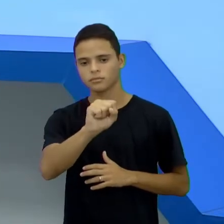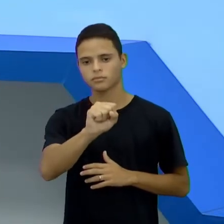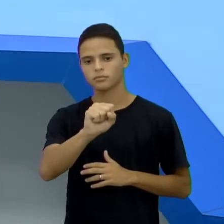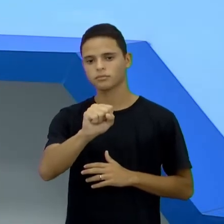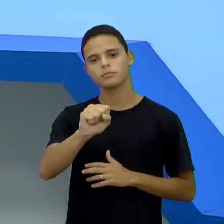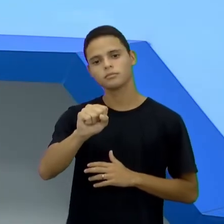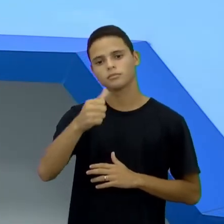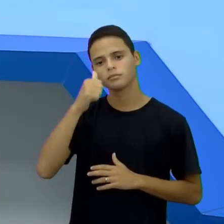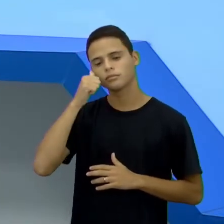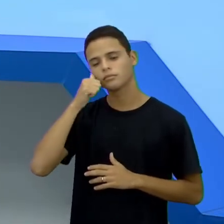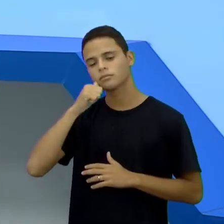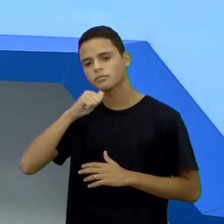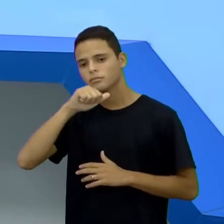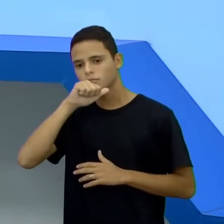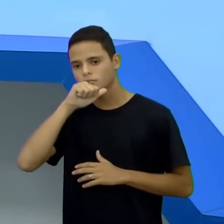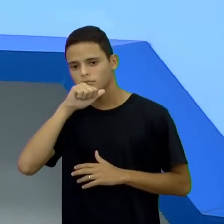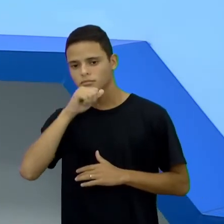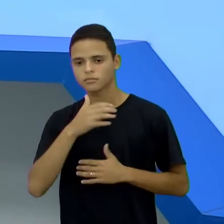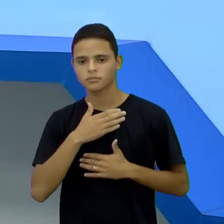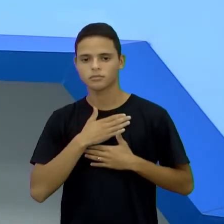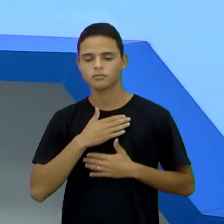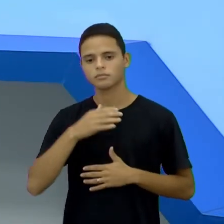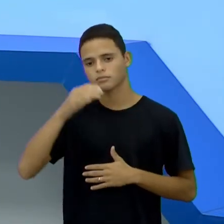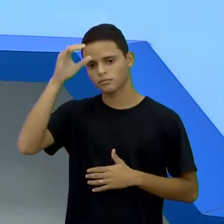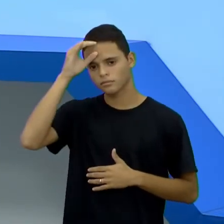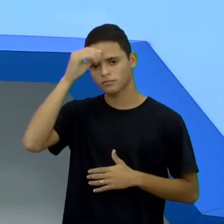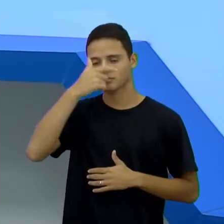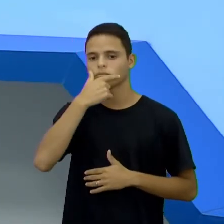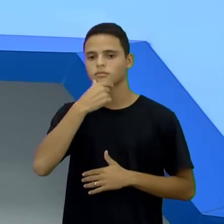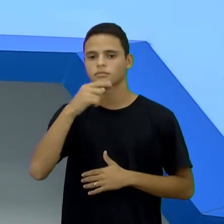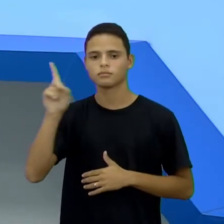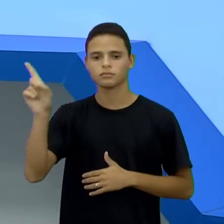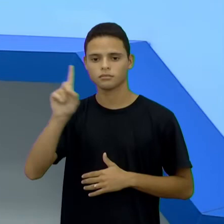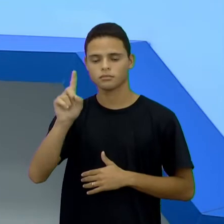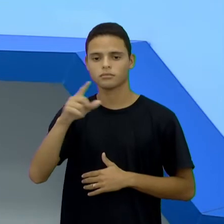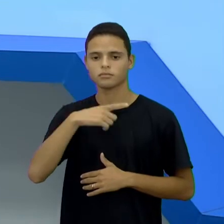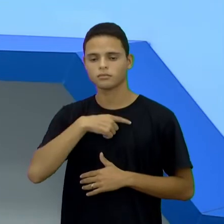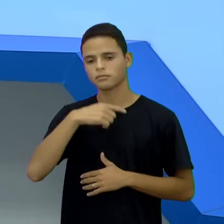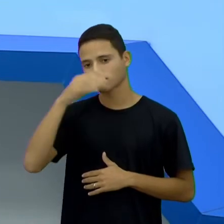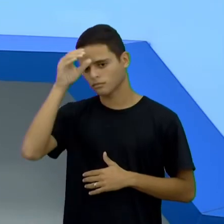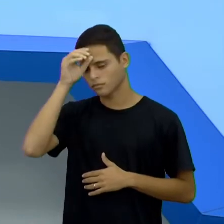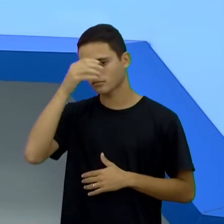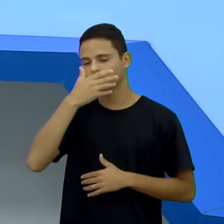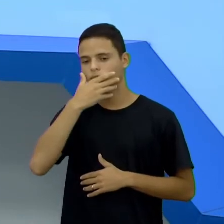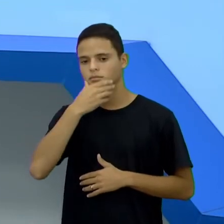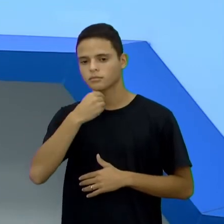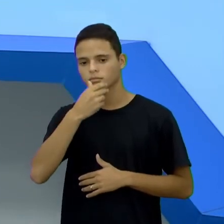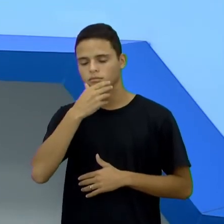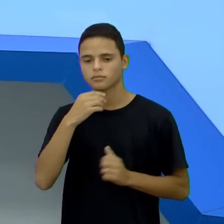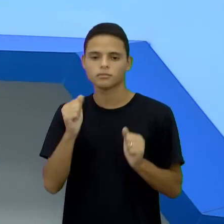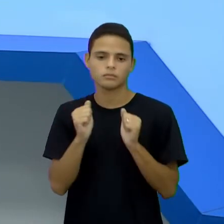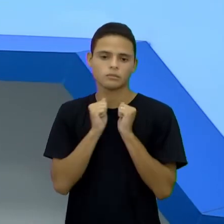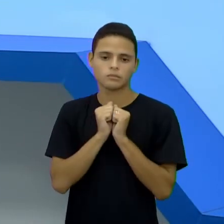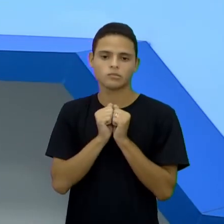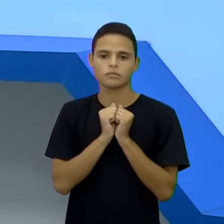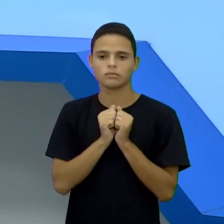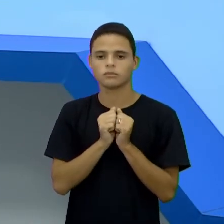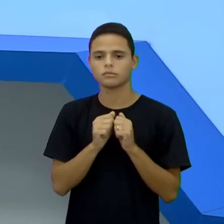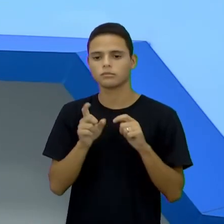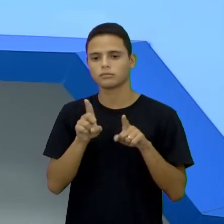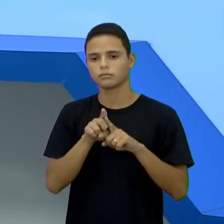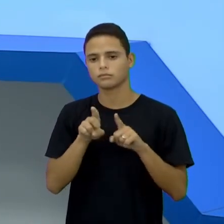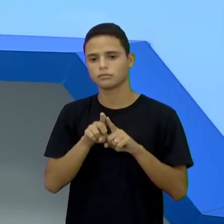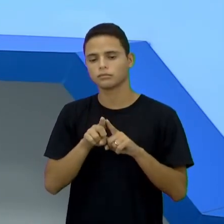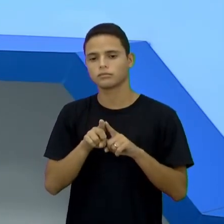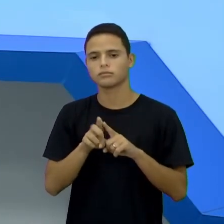com os meus tios não. Porque era só eu e minha mãe. E eu tinha meus tios que ficavam, né, muito comigo, tal, que é a parte da minha